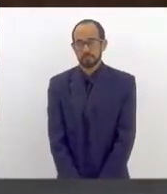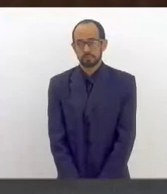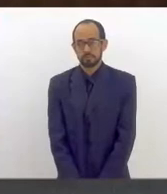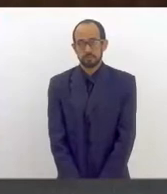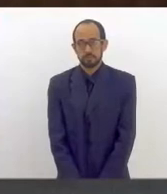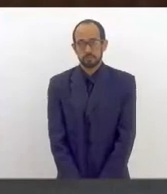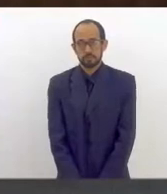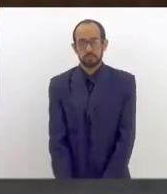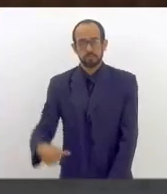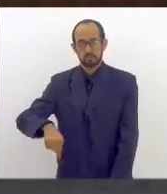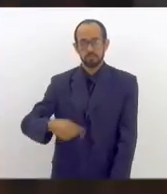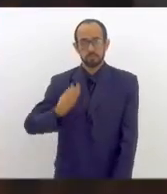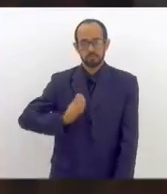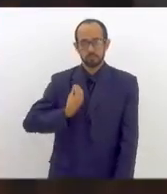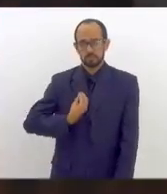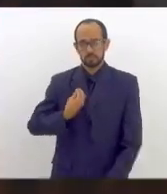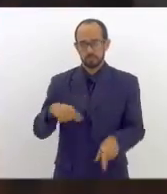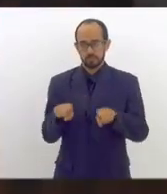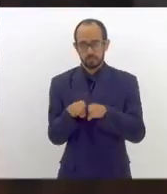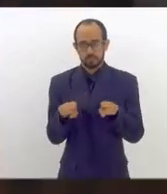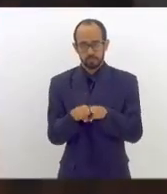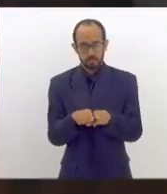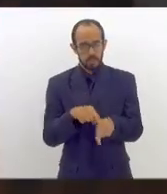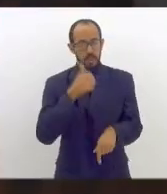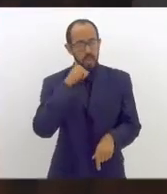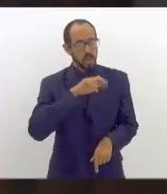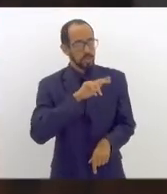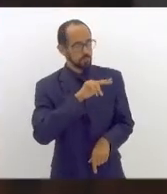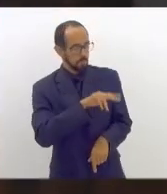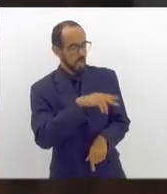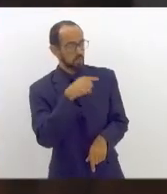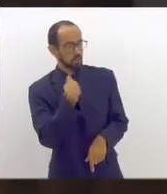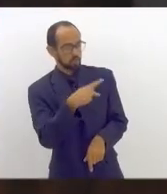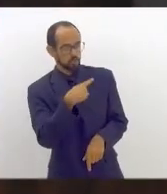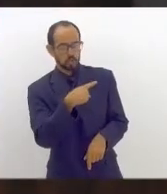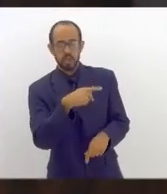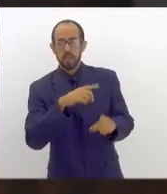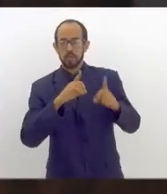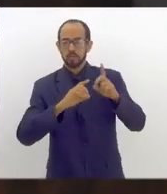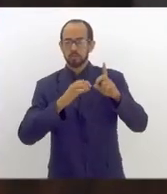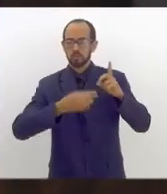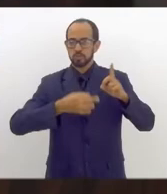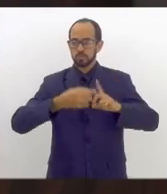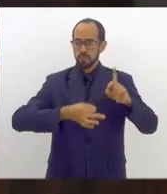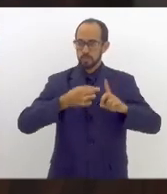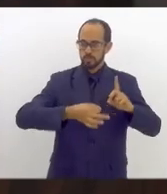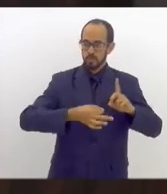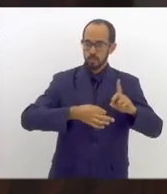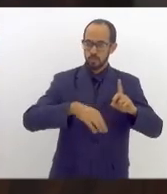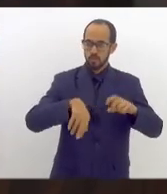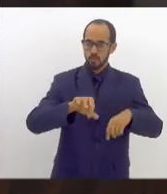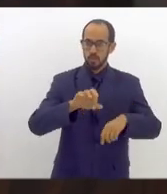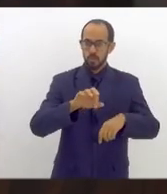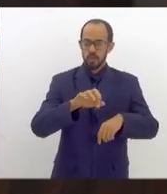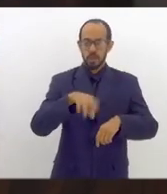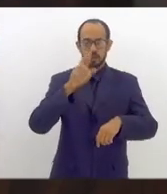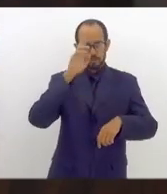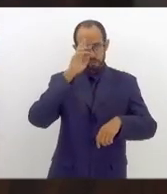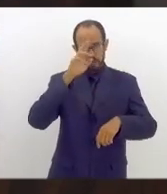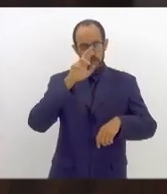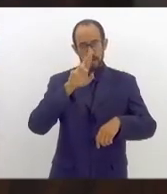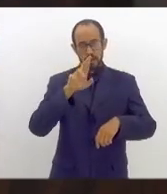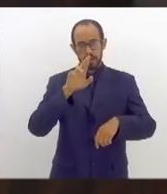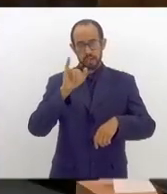está conosco também a irmã do nosso querido Desembargador Fernando senhora Rita de